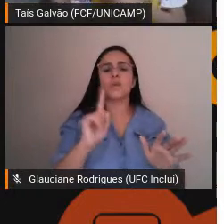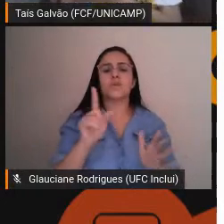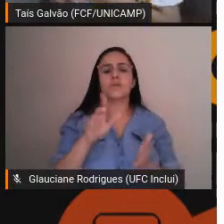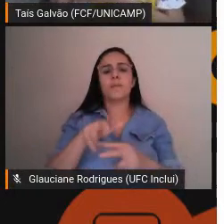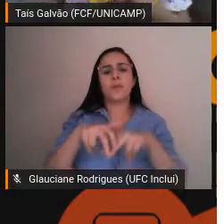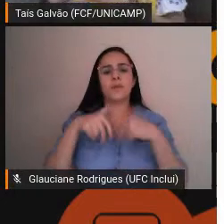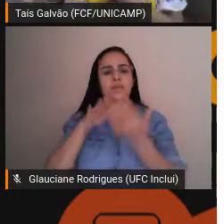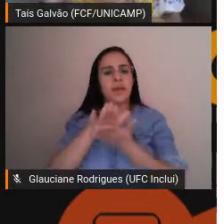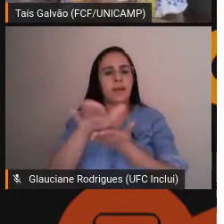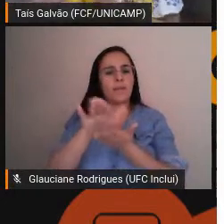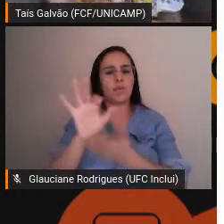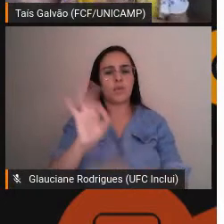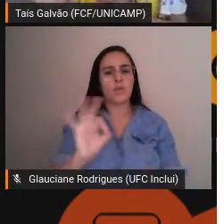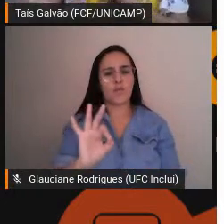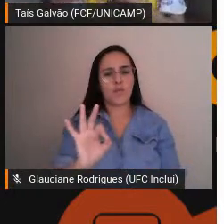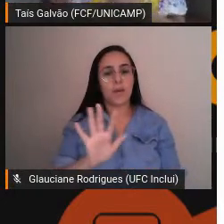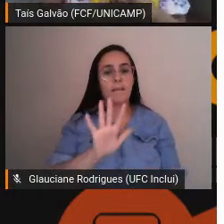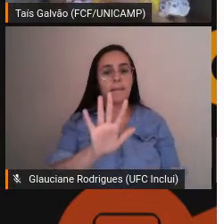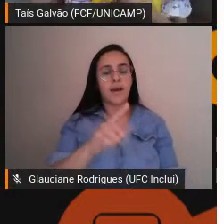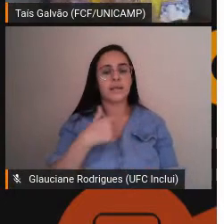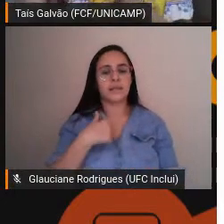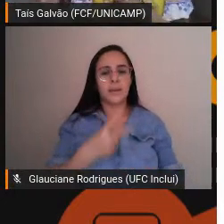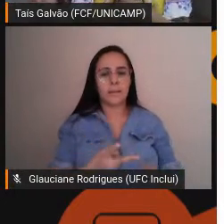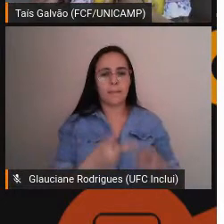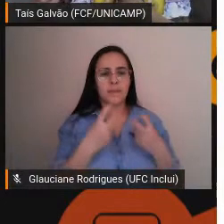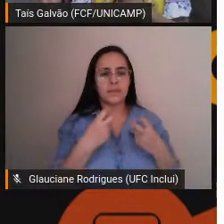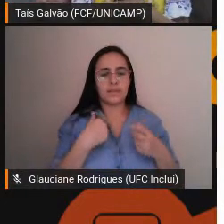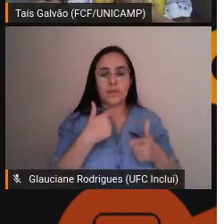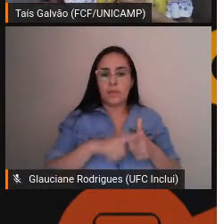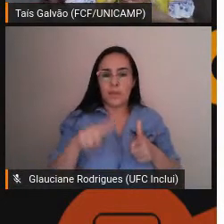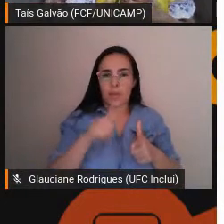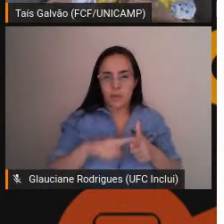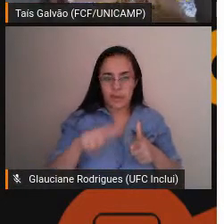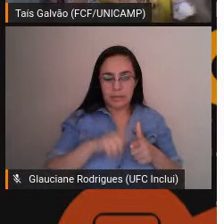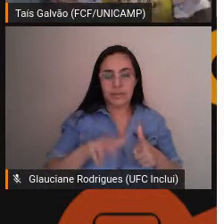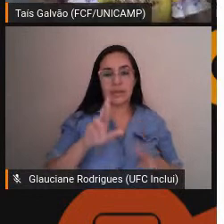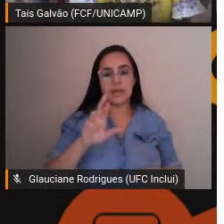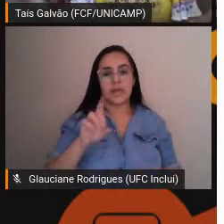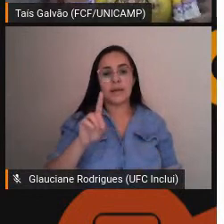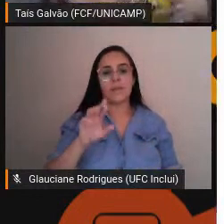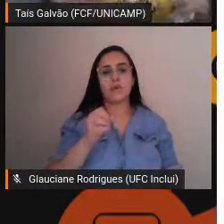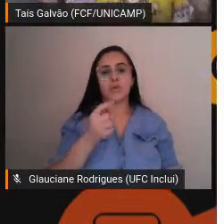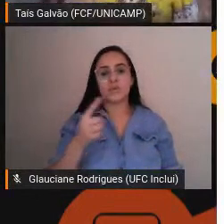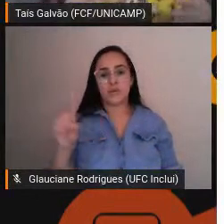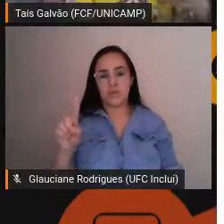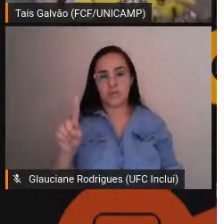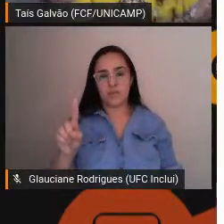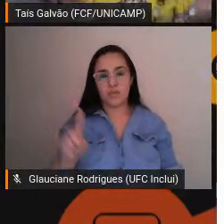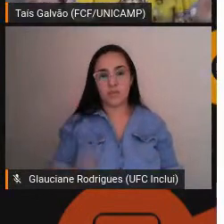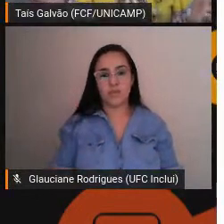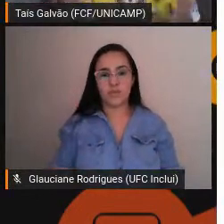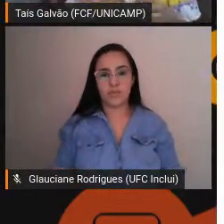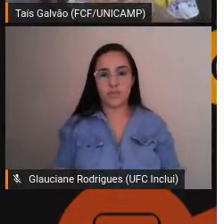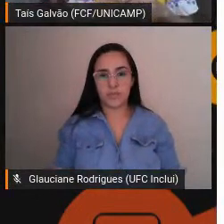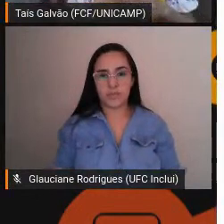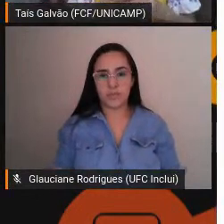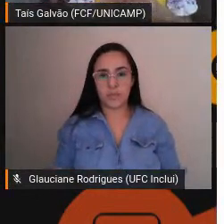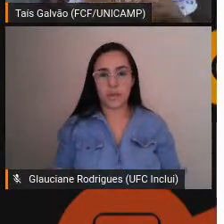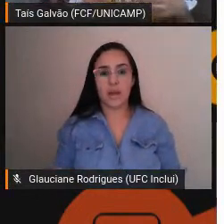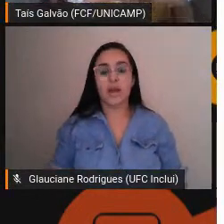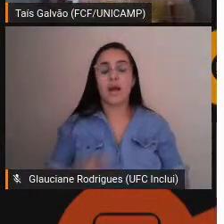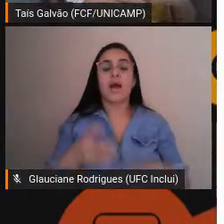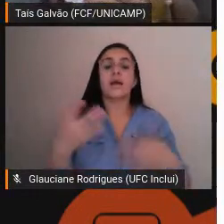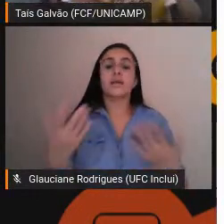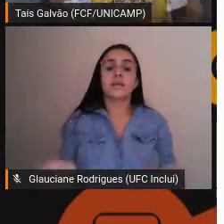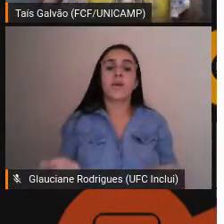mas eu sei que tem coisa estranha na minha área, tem um problema de reprodutibilidade, né? E aí os motivos podem ser diversos, né?